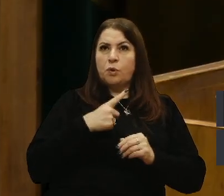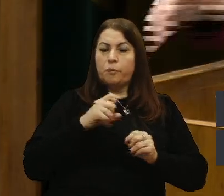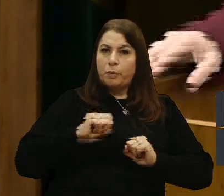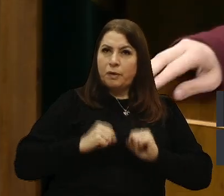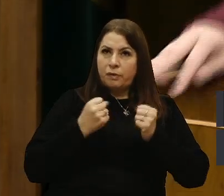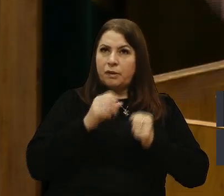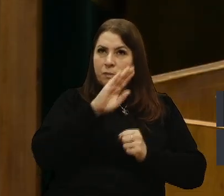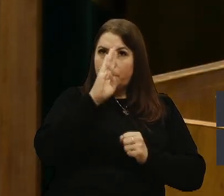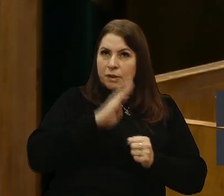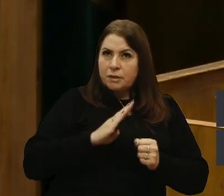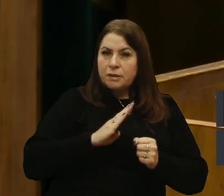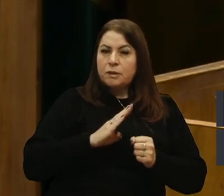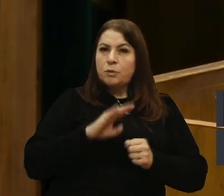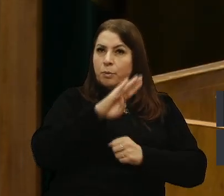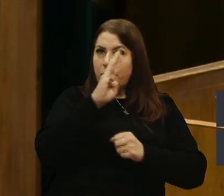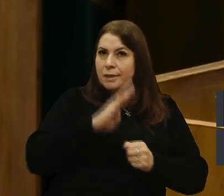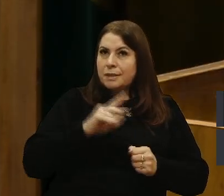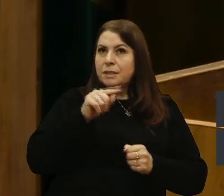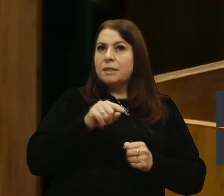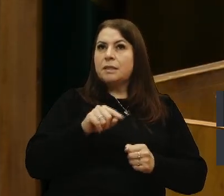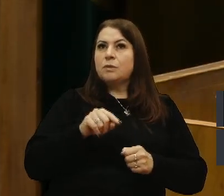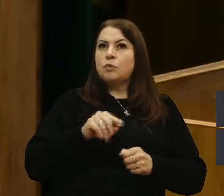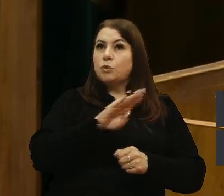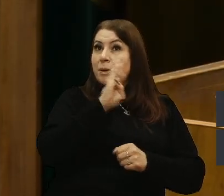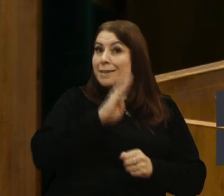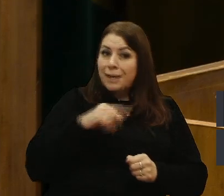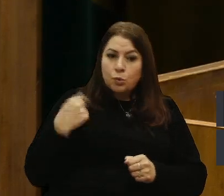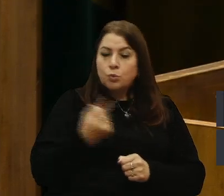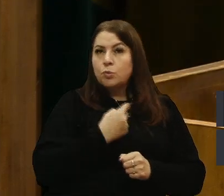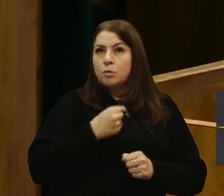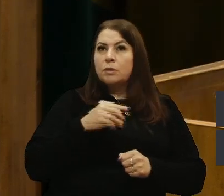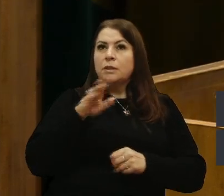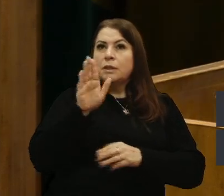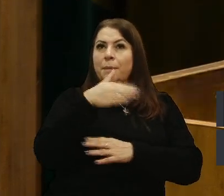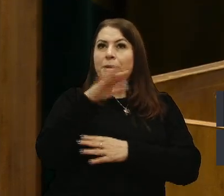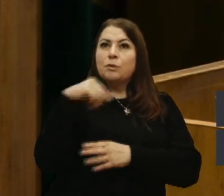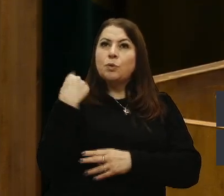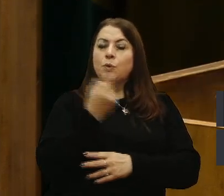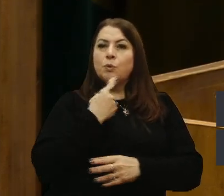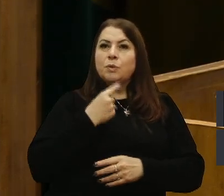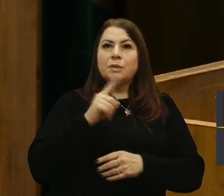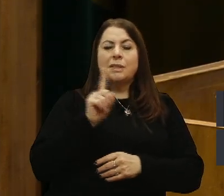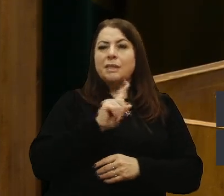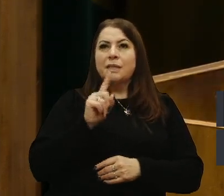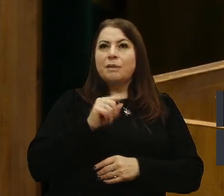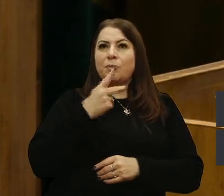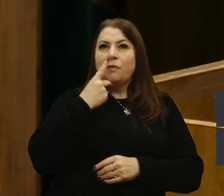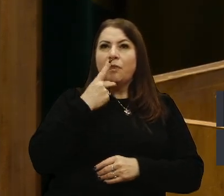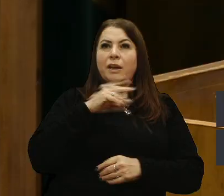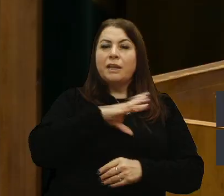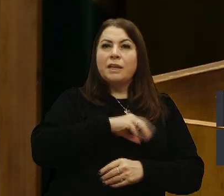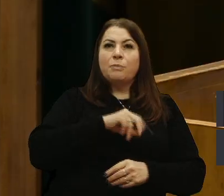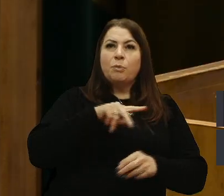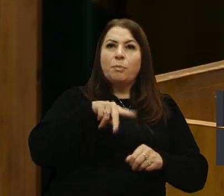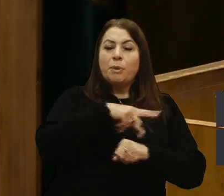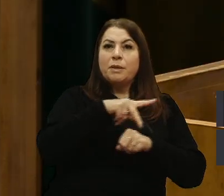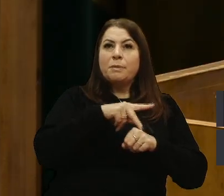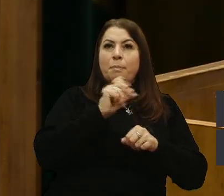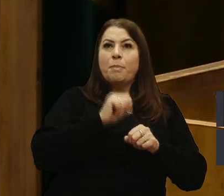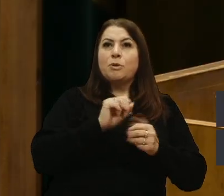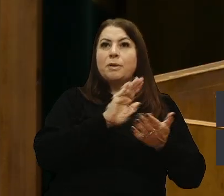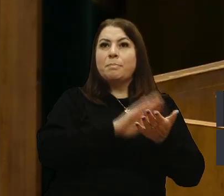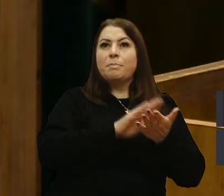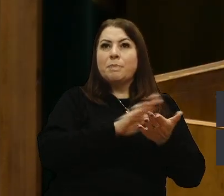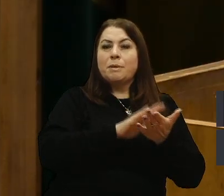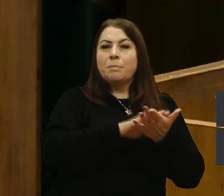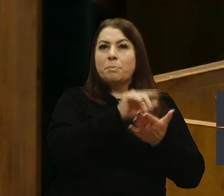vamos defender o Brasil. O Brasil é dos brasileiros, a bandeira é nossa. E ninguém que se diz patriota pode bater